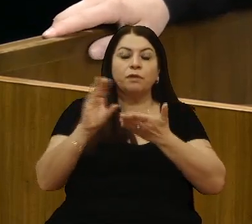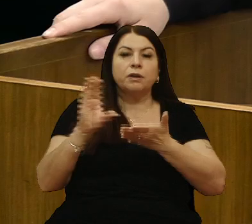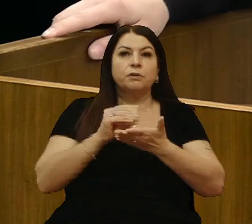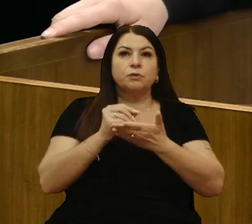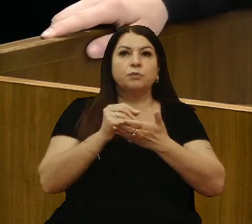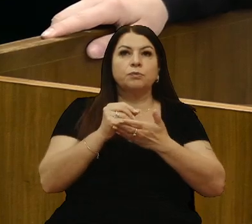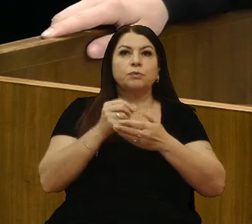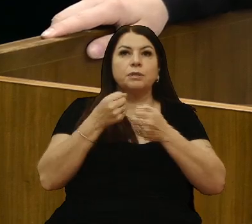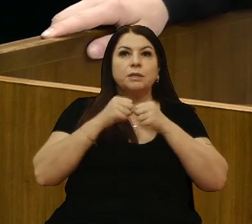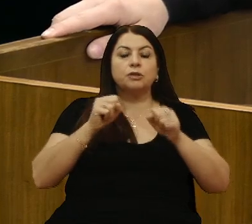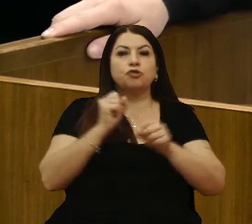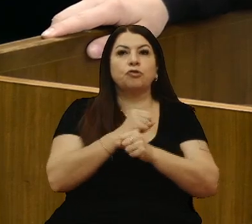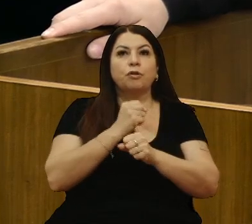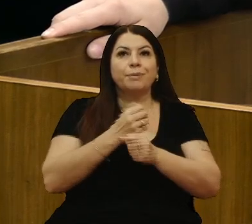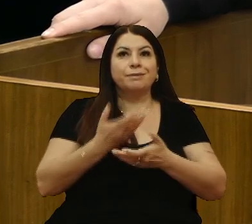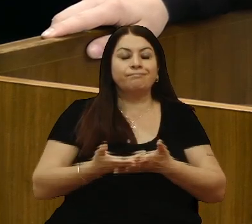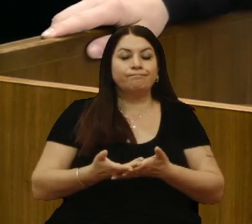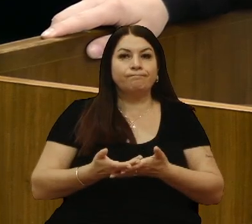Obras.